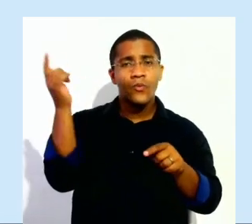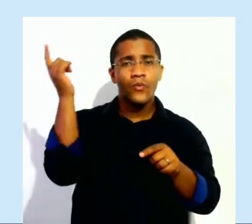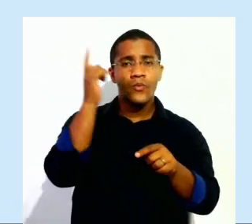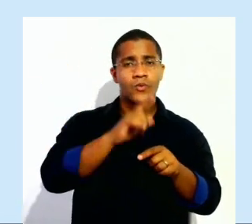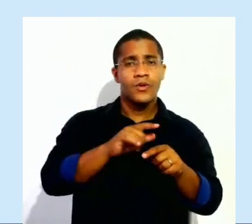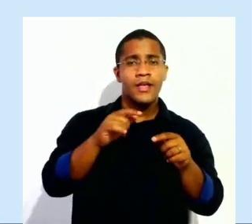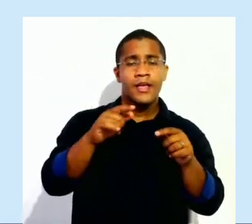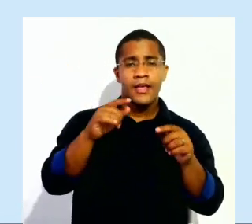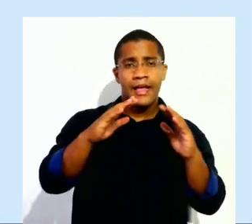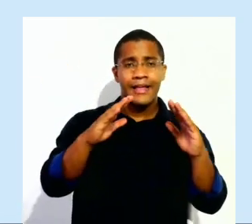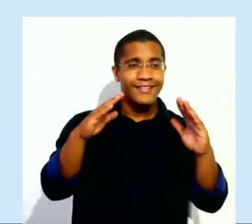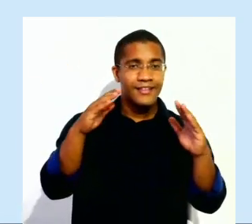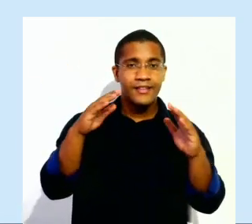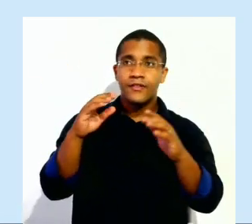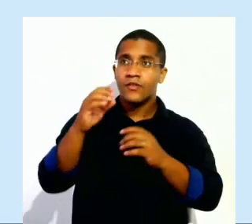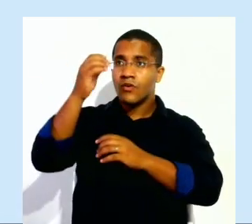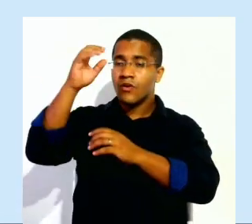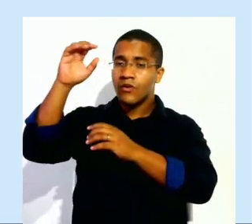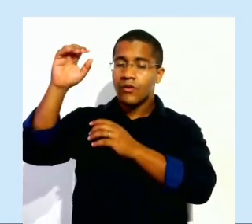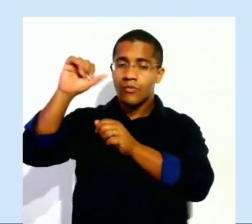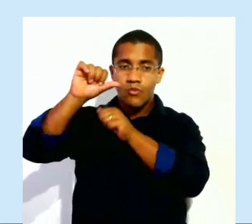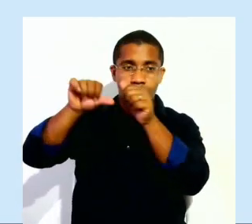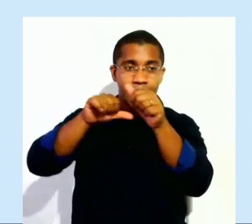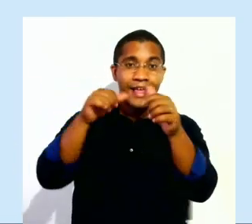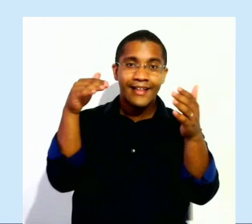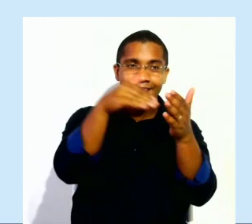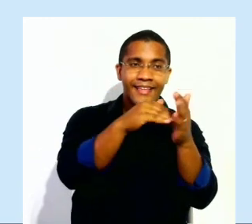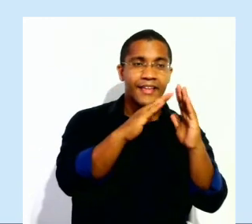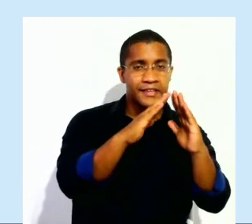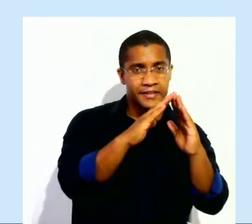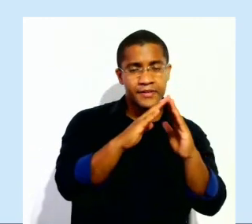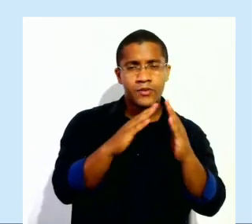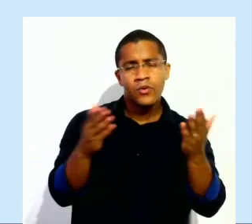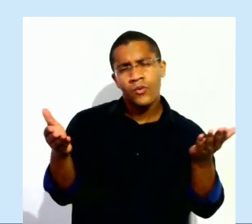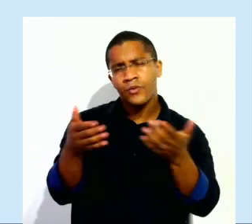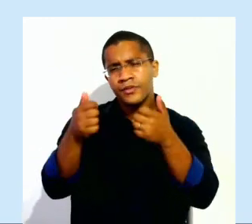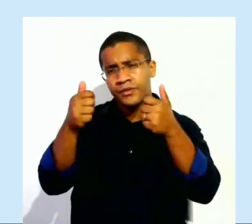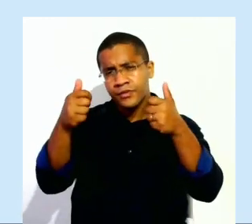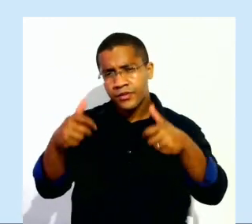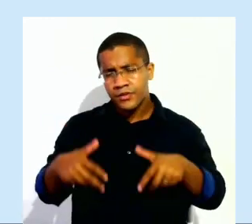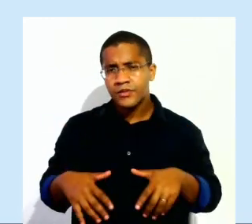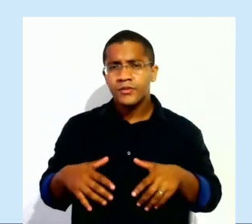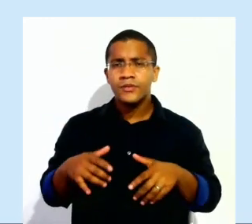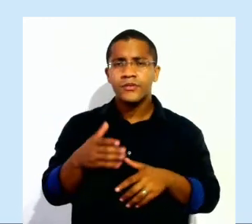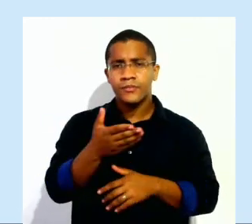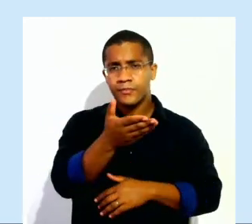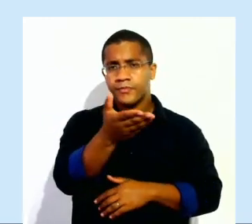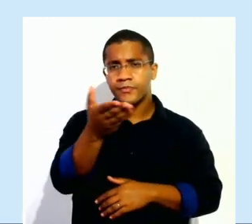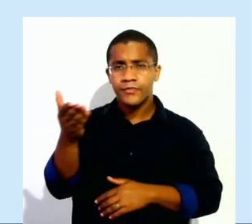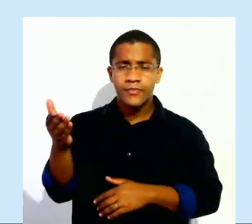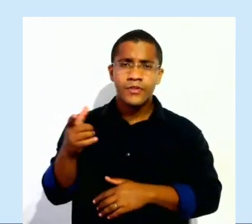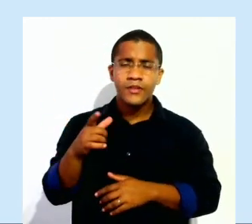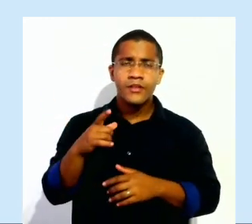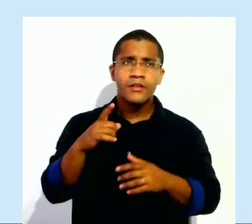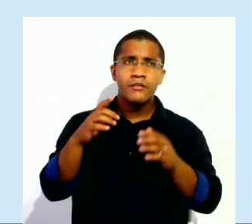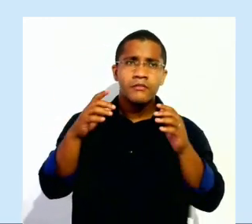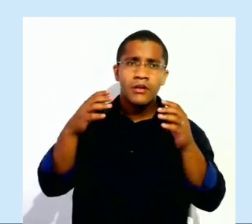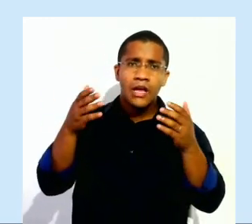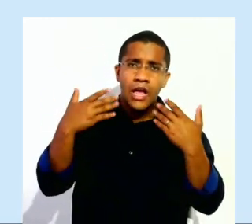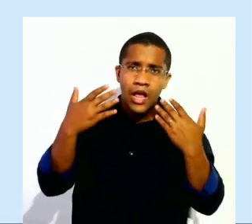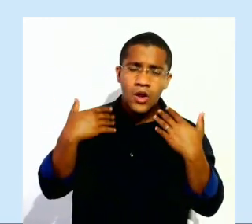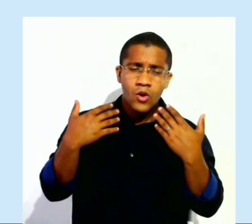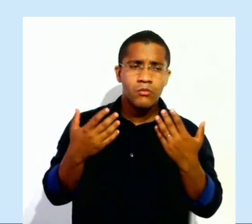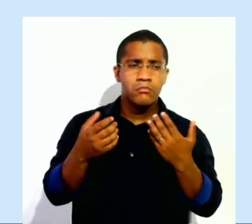eletricidade que vai chegar até as nossas casas. Hoje eu falei para vocês em relação a essa questão do